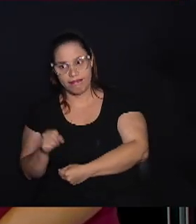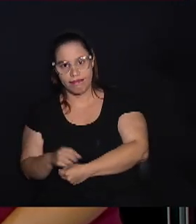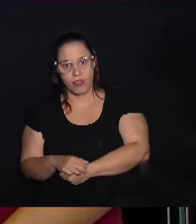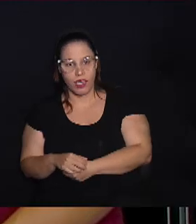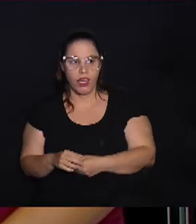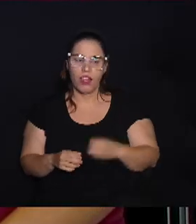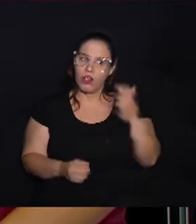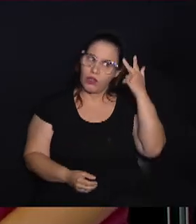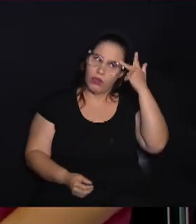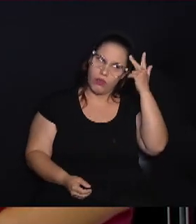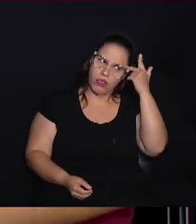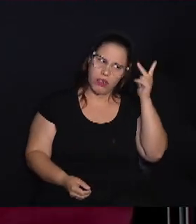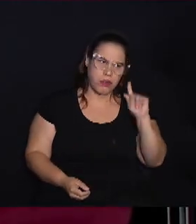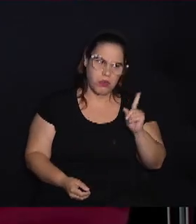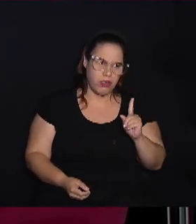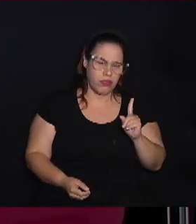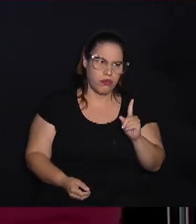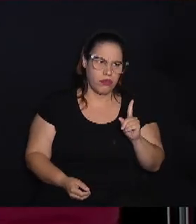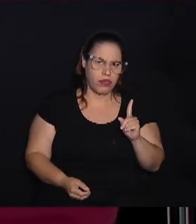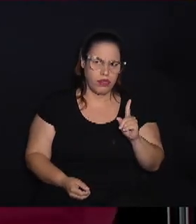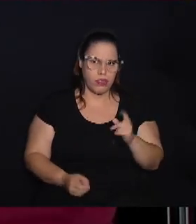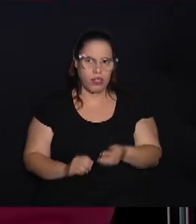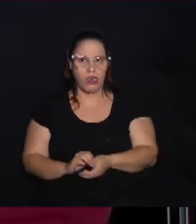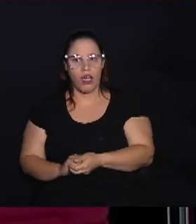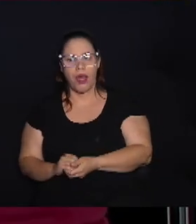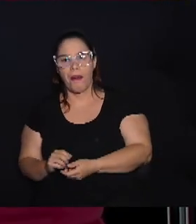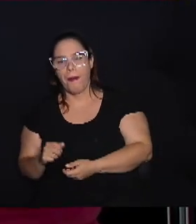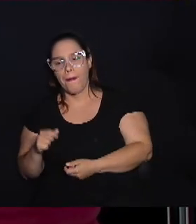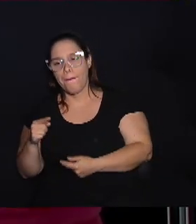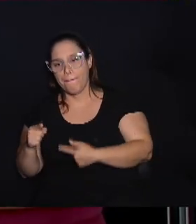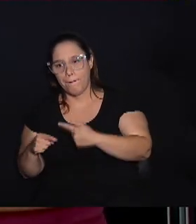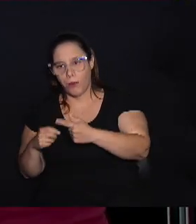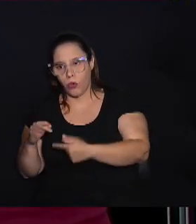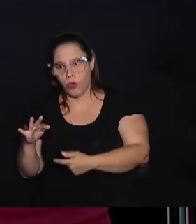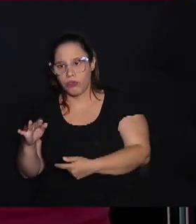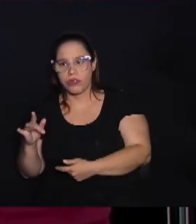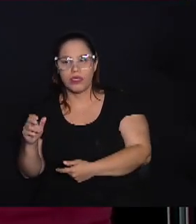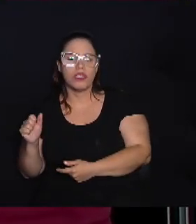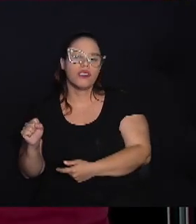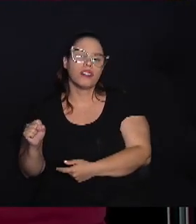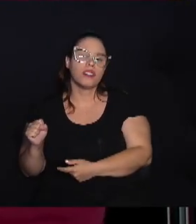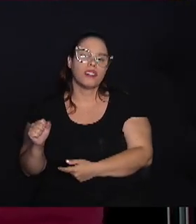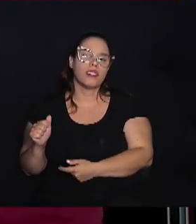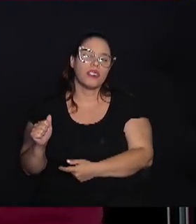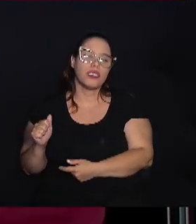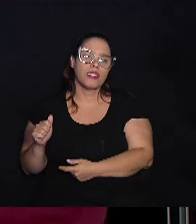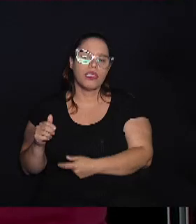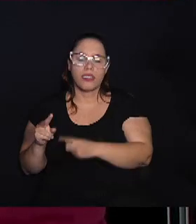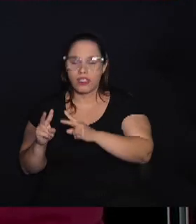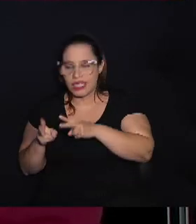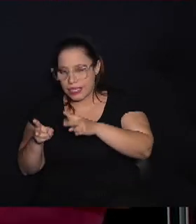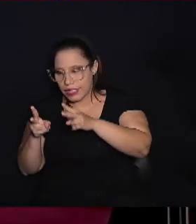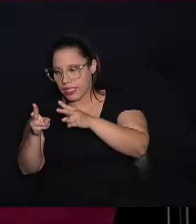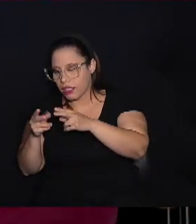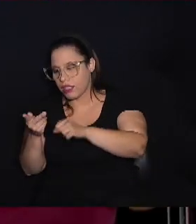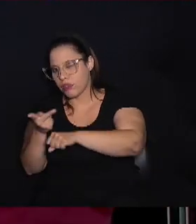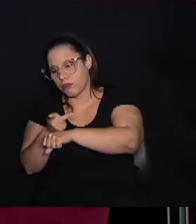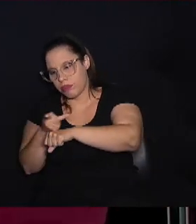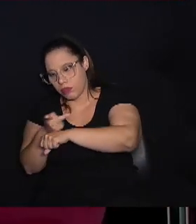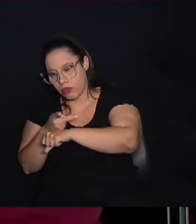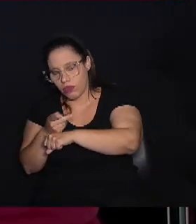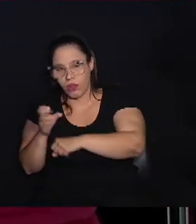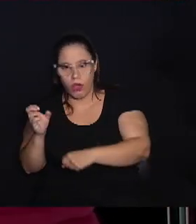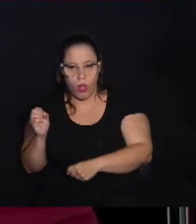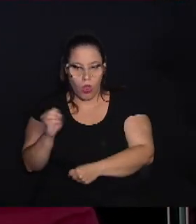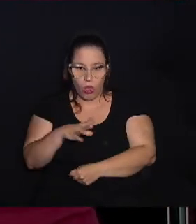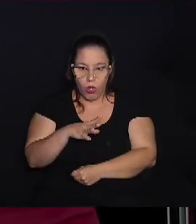assim. Normalmente não. Normalmente é por oficina, por empreitada, por projeto. Aí a gente tem que ficar sempre buscando novos